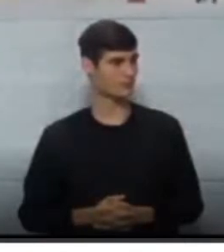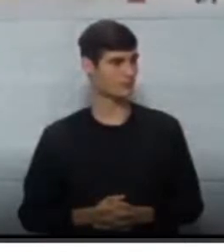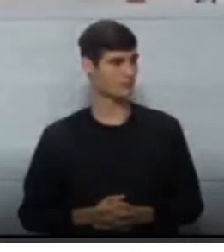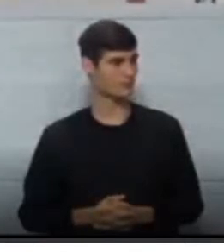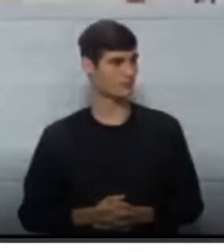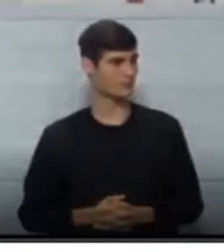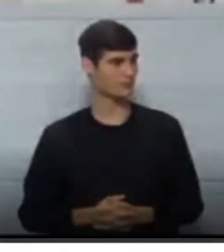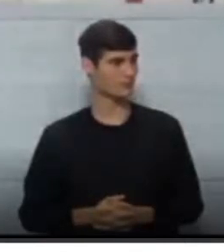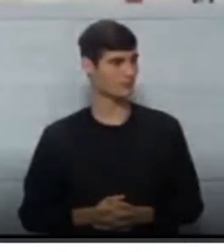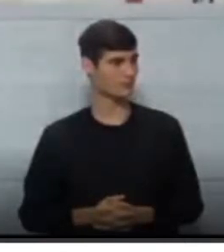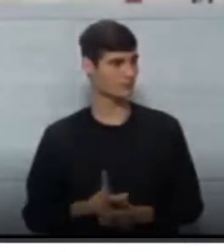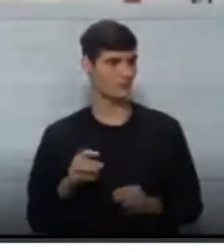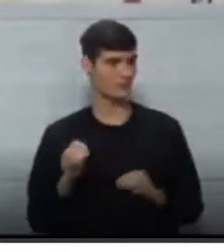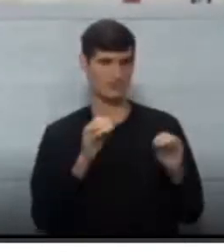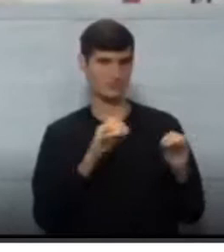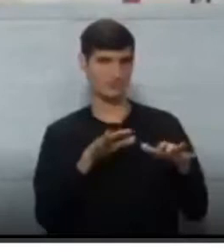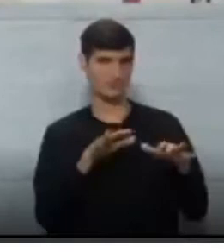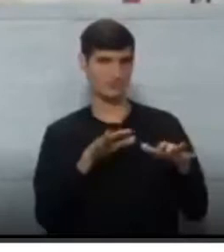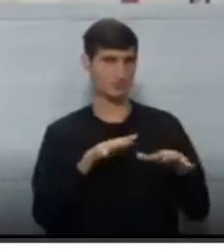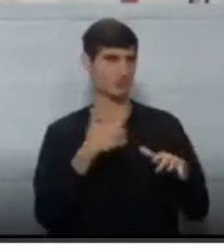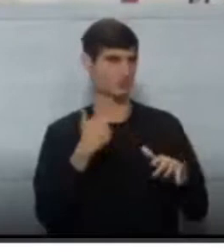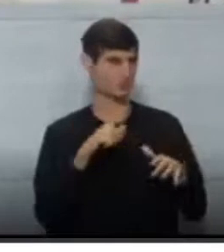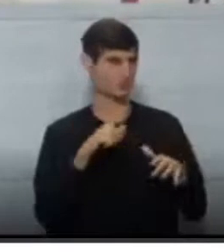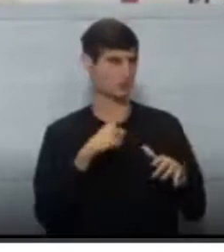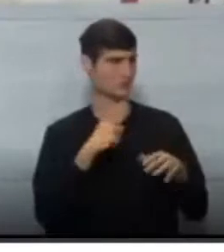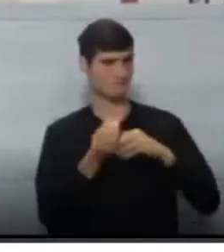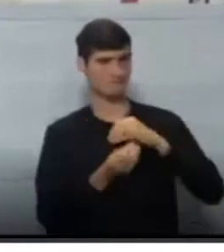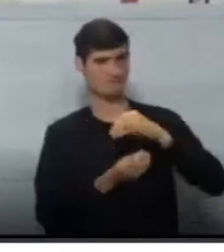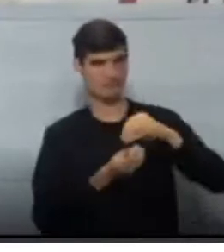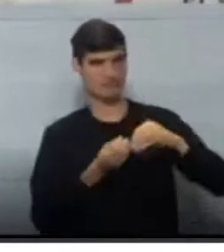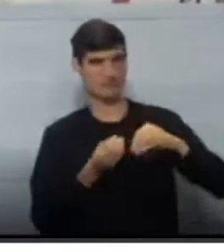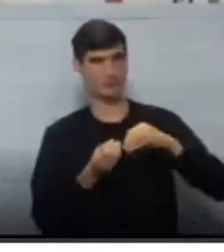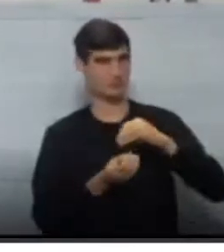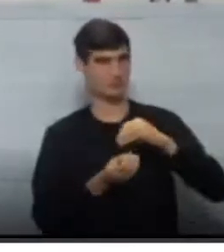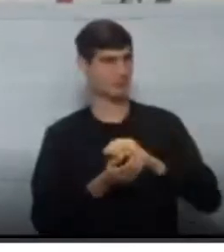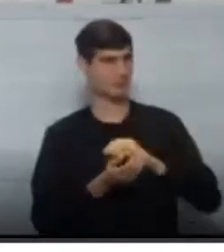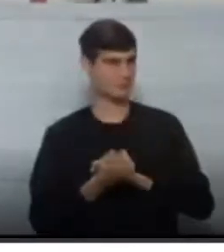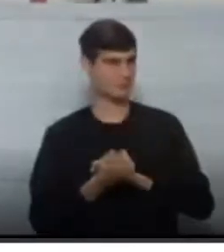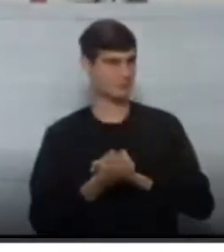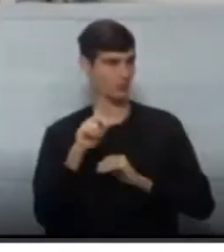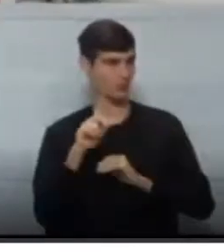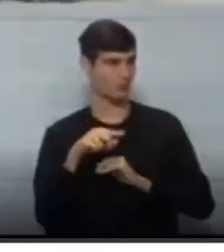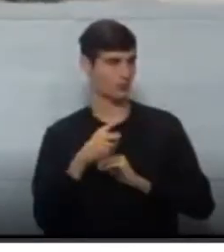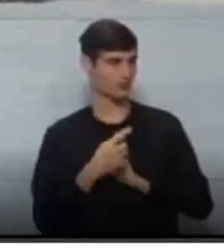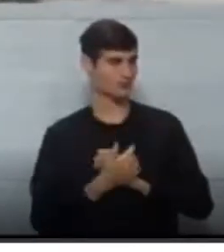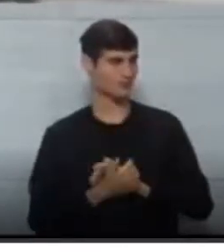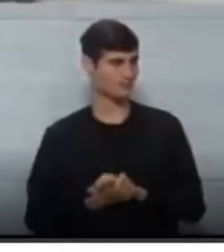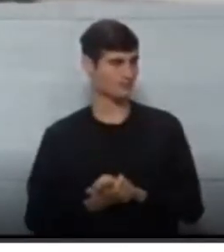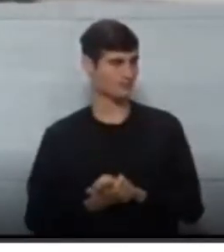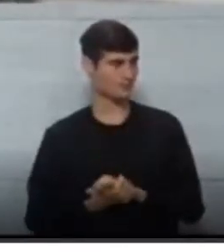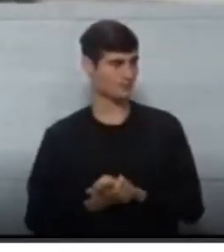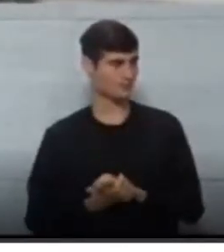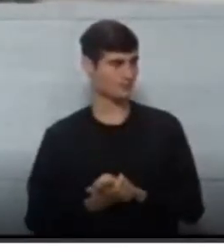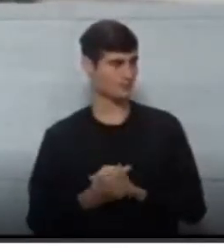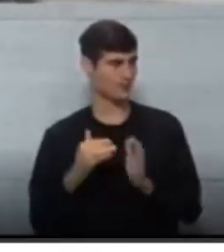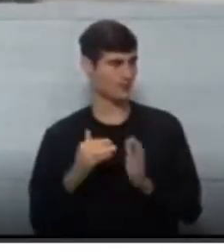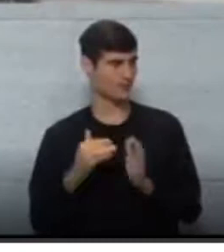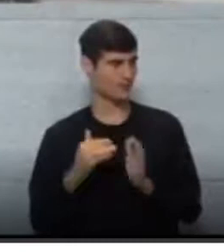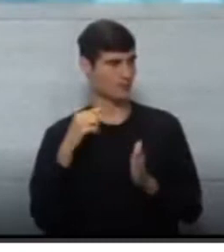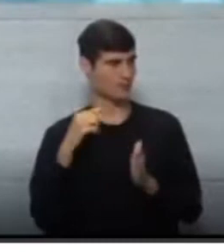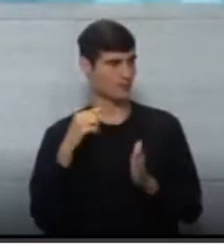Aí faço a última agitação no vórtex. Fiz então uma diluição seriada de 1 para 10 até 10 a